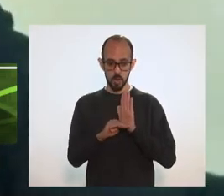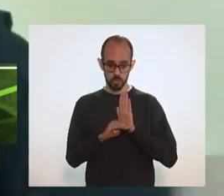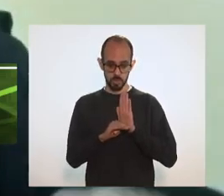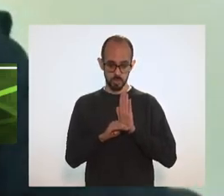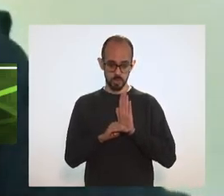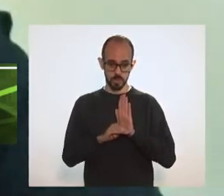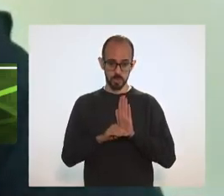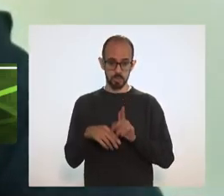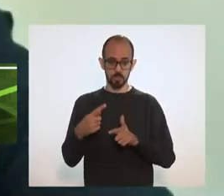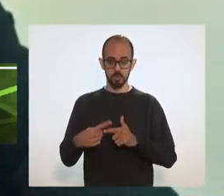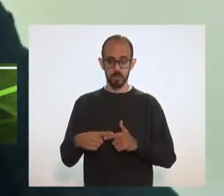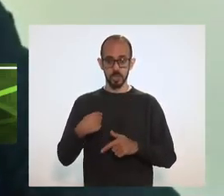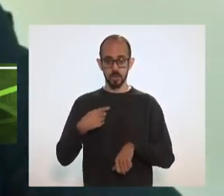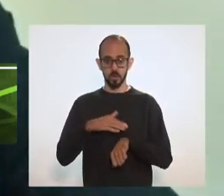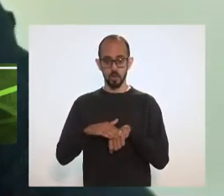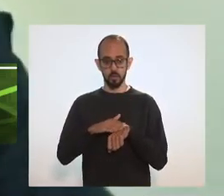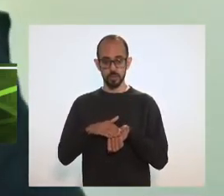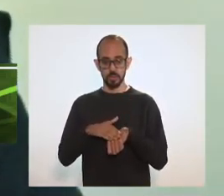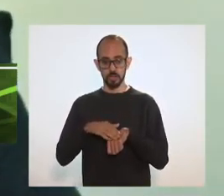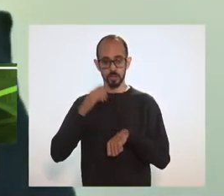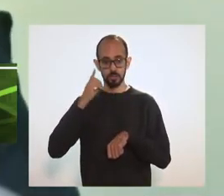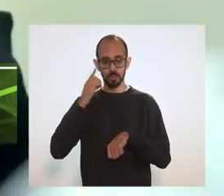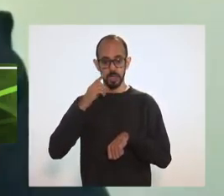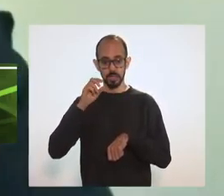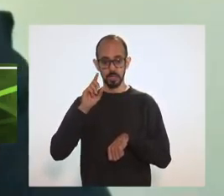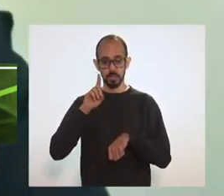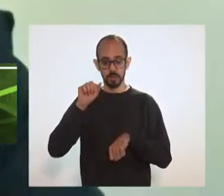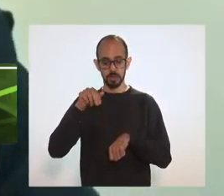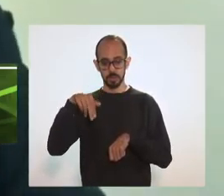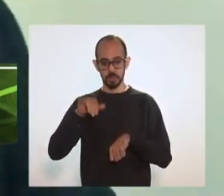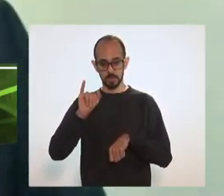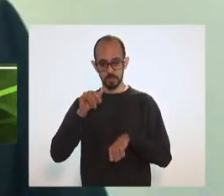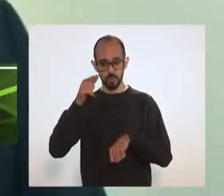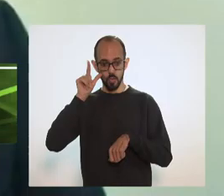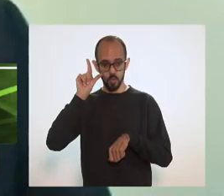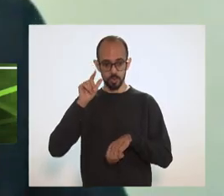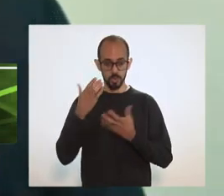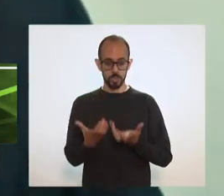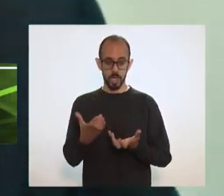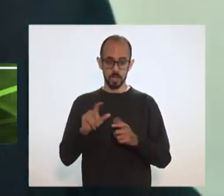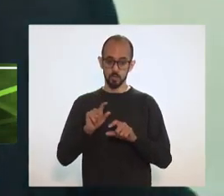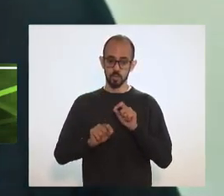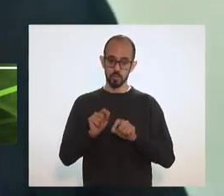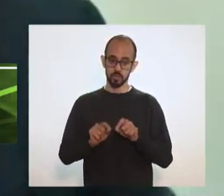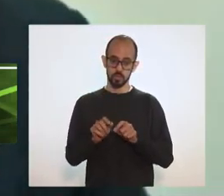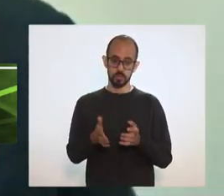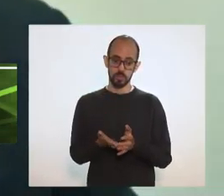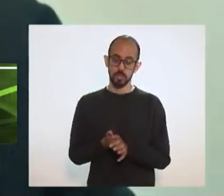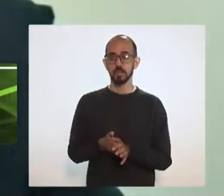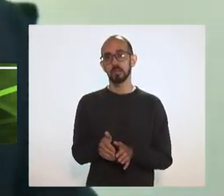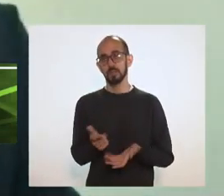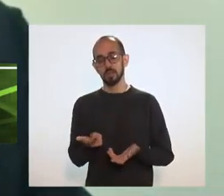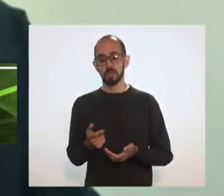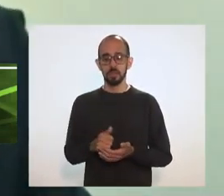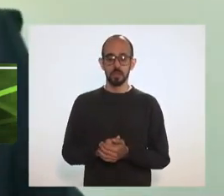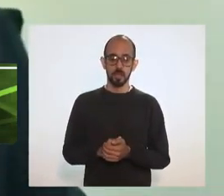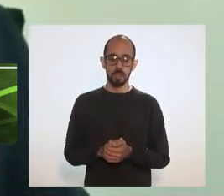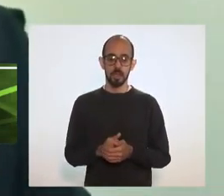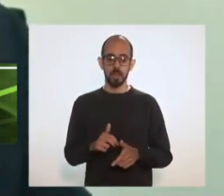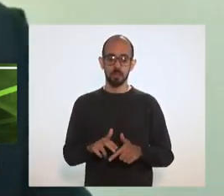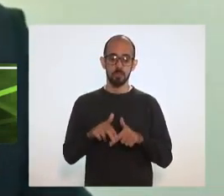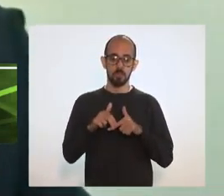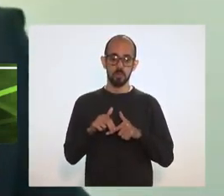Dani Monteiro, que institui o programa CNH Jovem e dar outras providências. Esse projeto eu vou pedir, eu vou